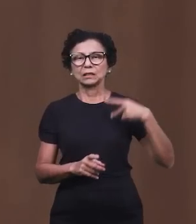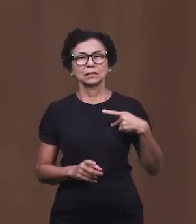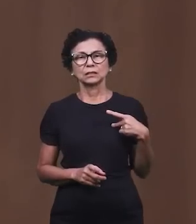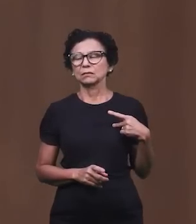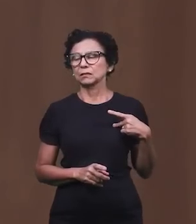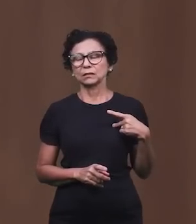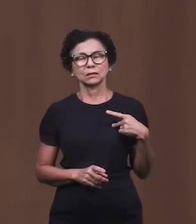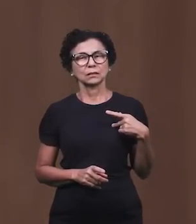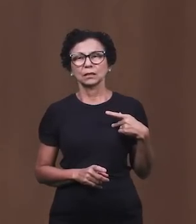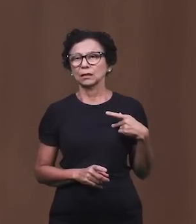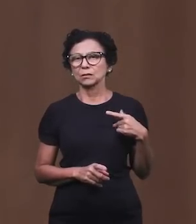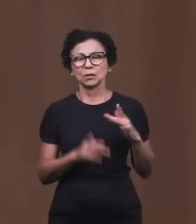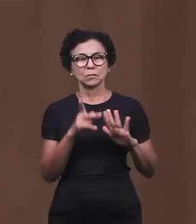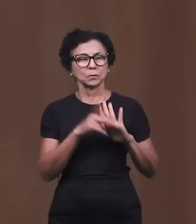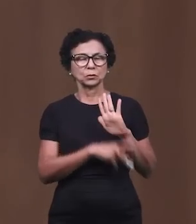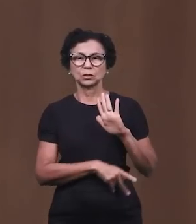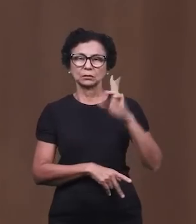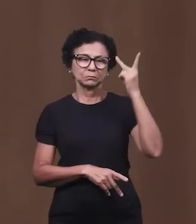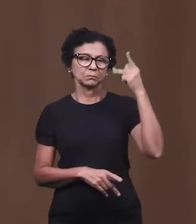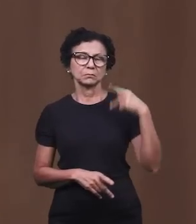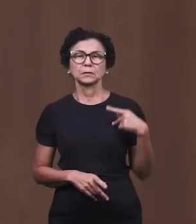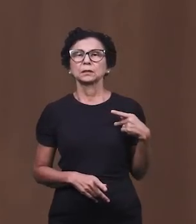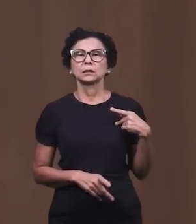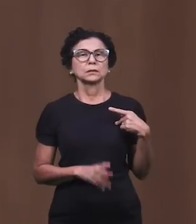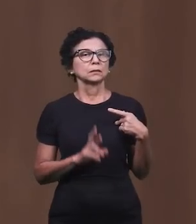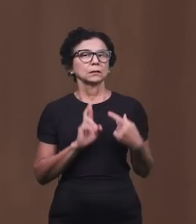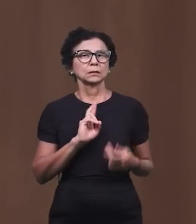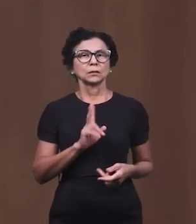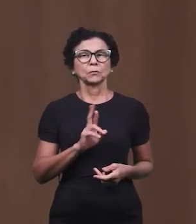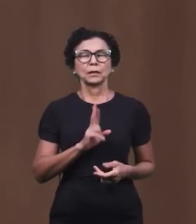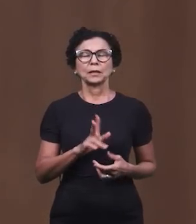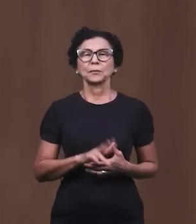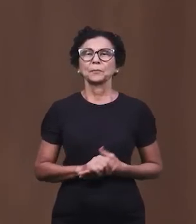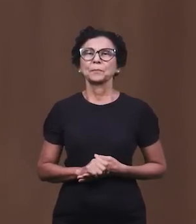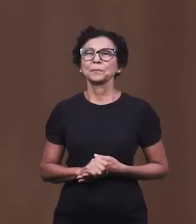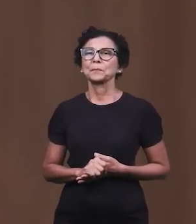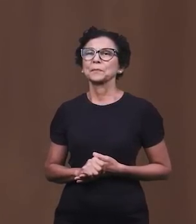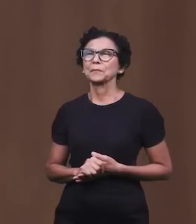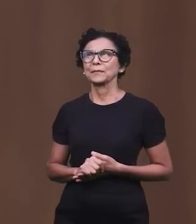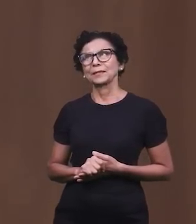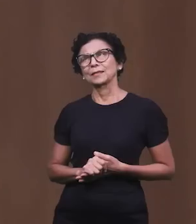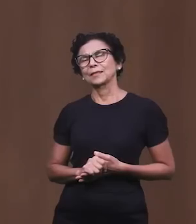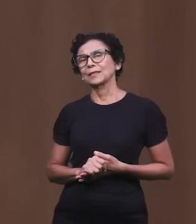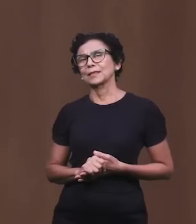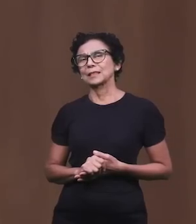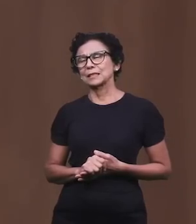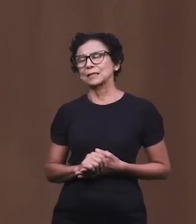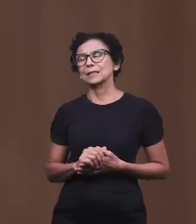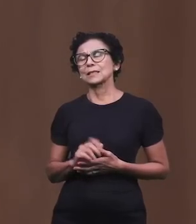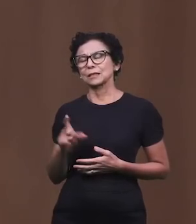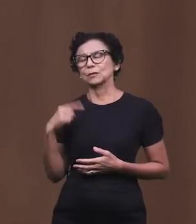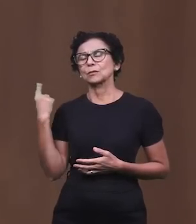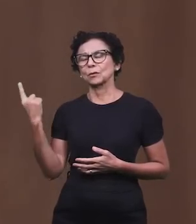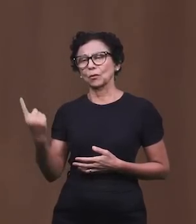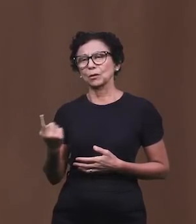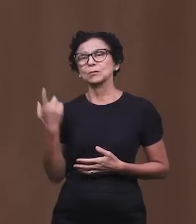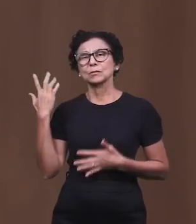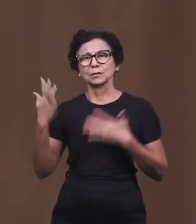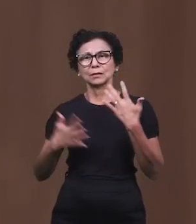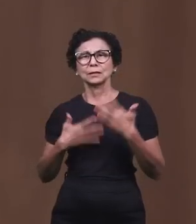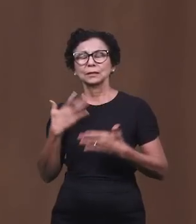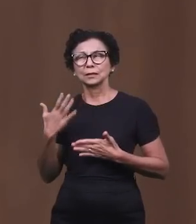humanos. Naturalmente que nos alegramos com respostas do Senhor, com vitórias,